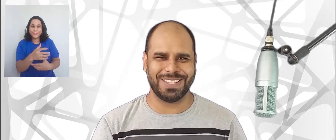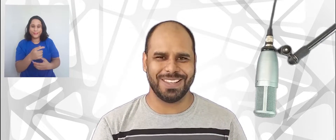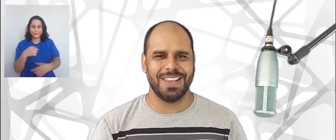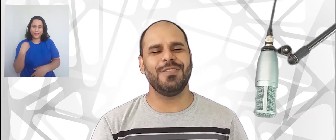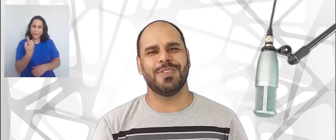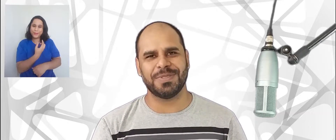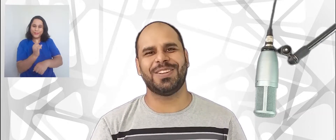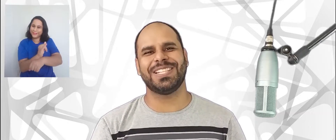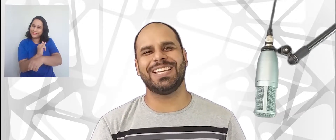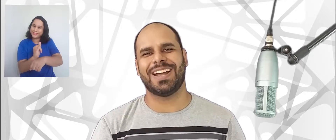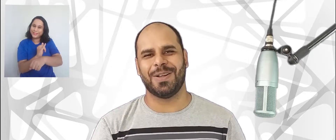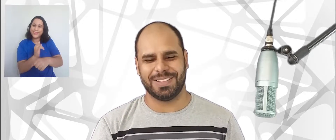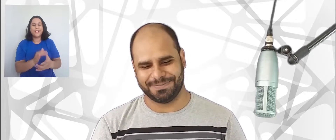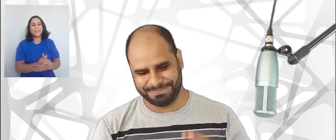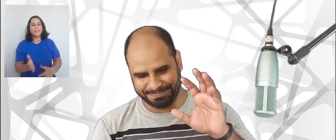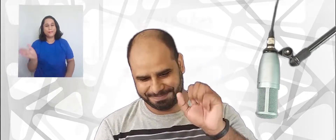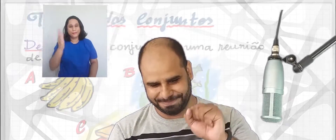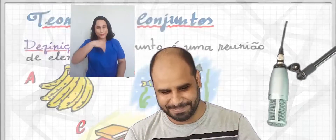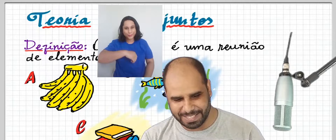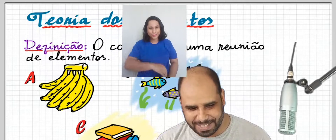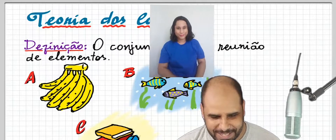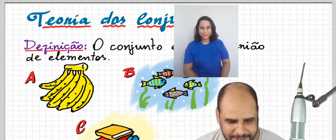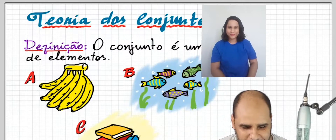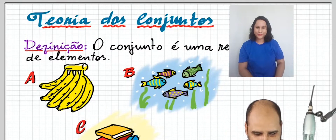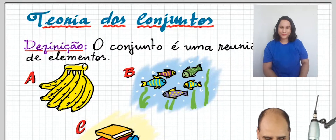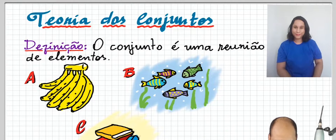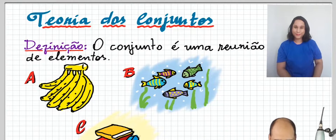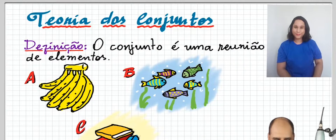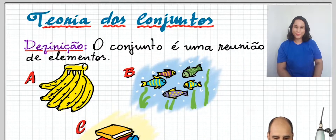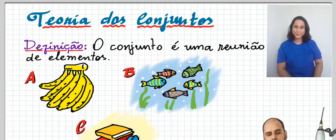Tudo bem? E vamos à nossa aula.